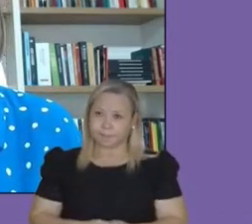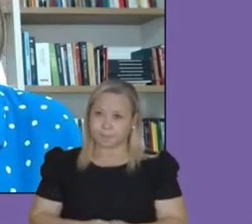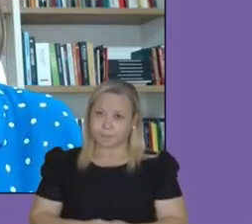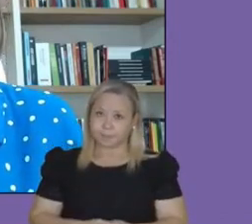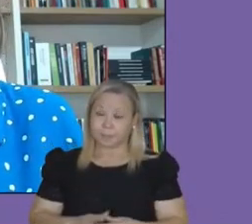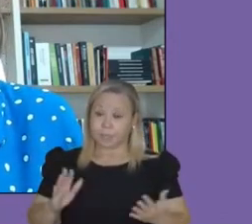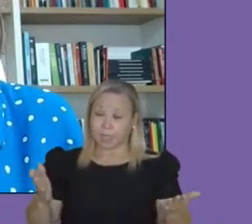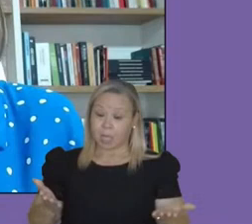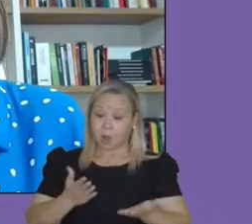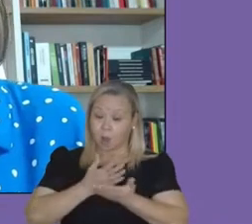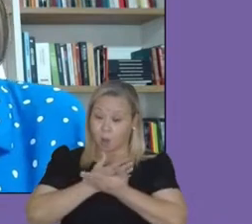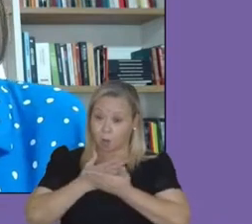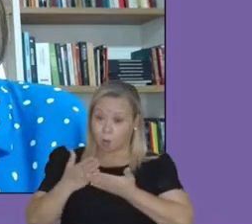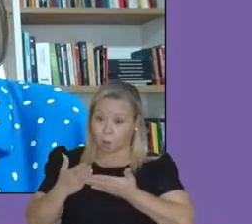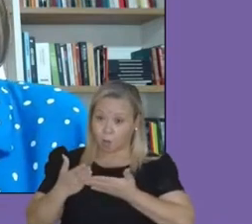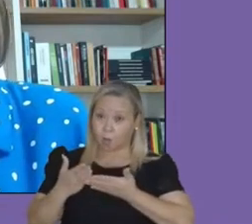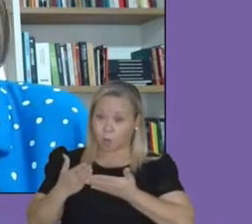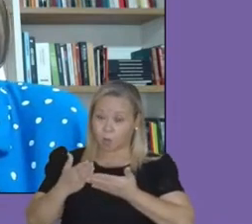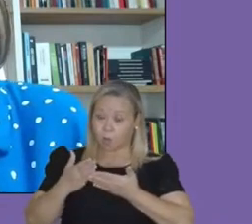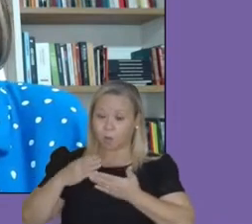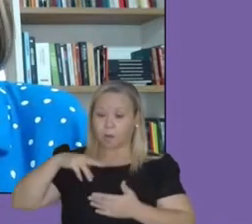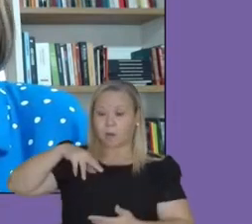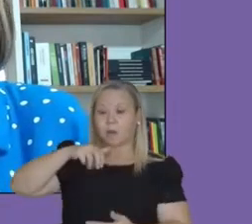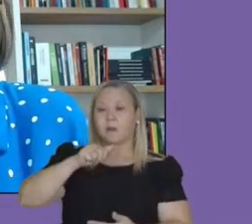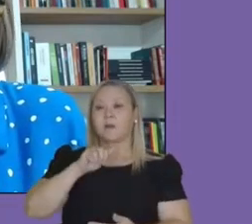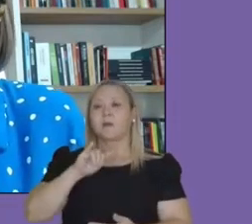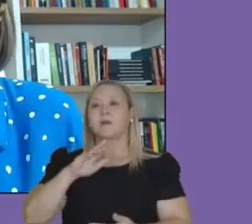Agora nós vamos começar com a Naira.